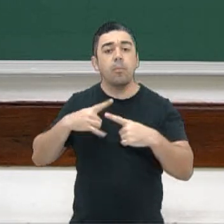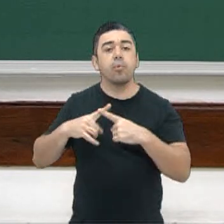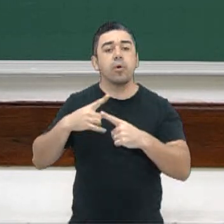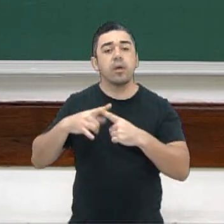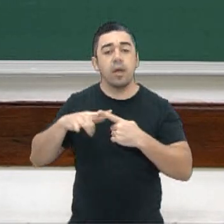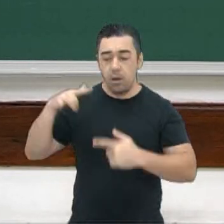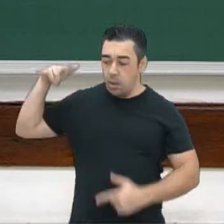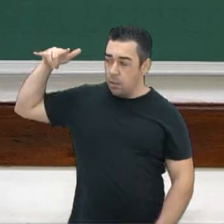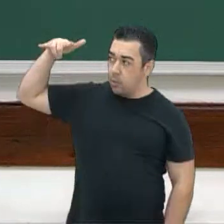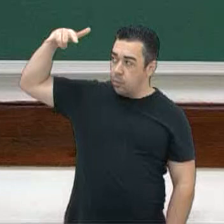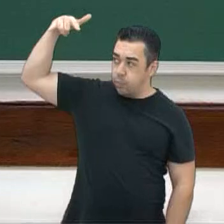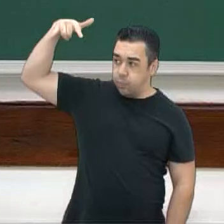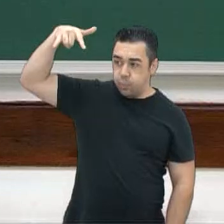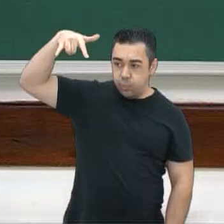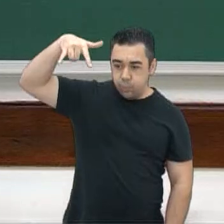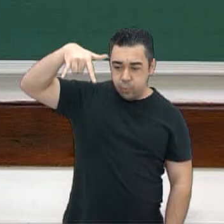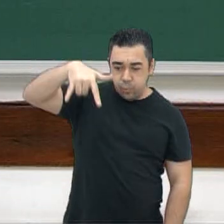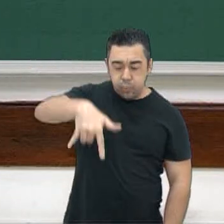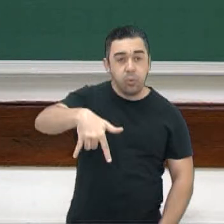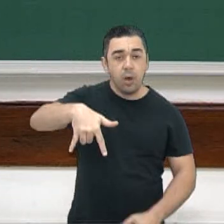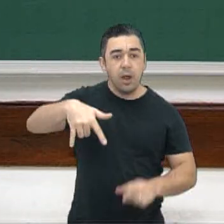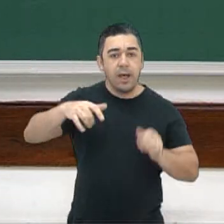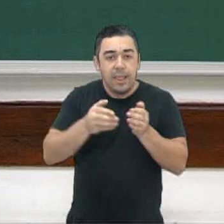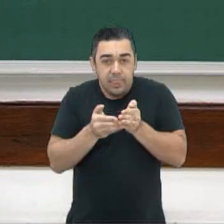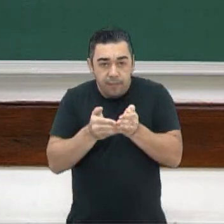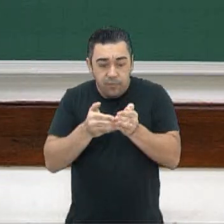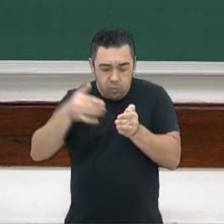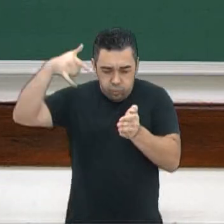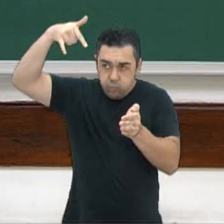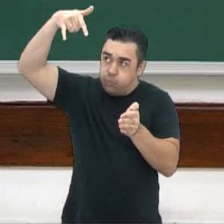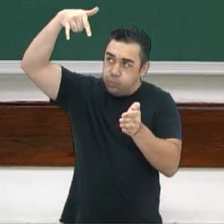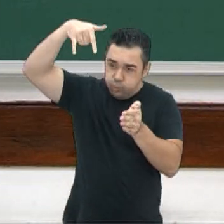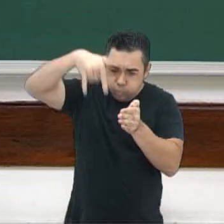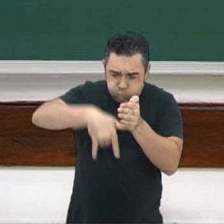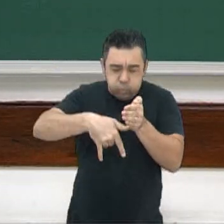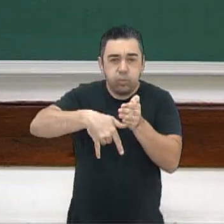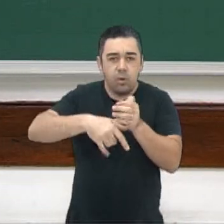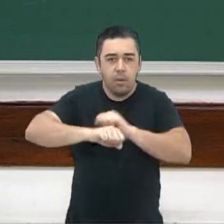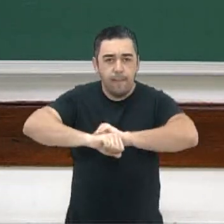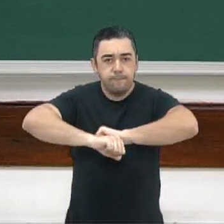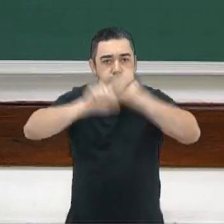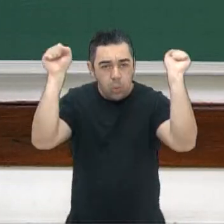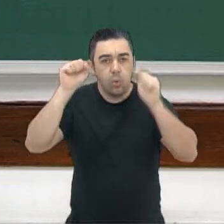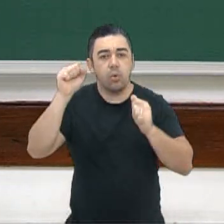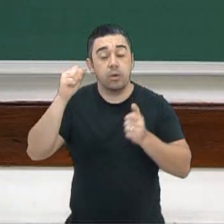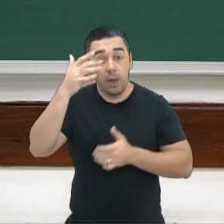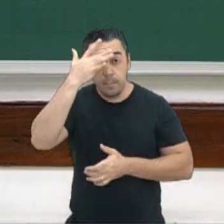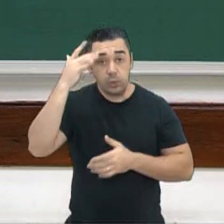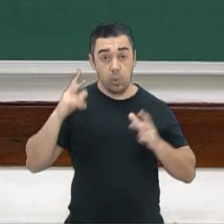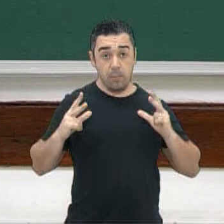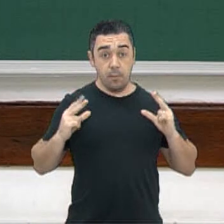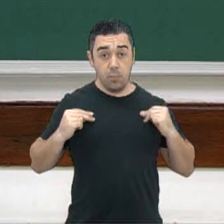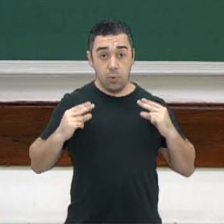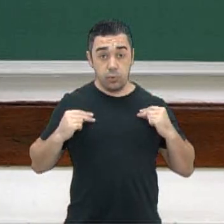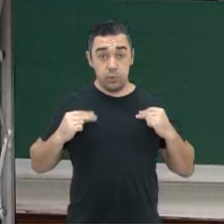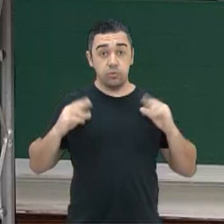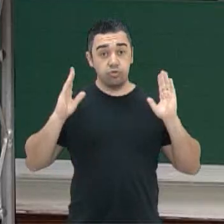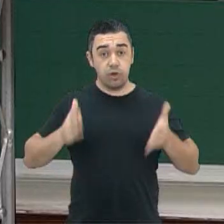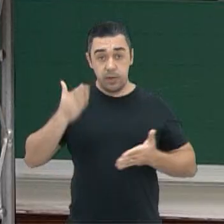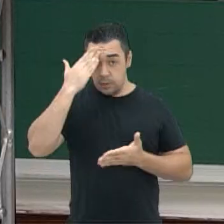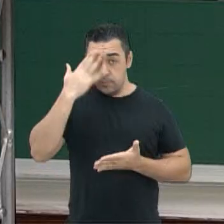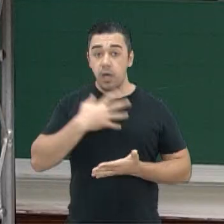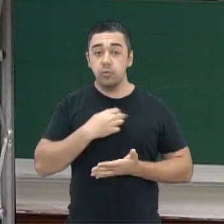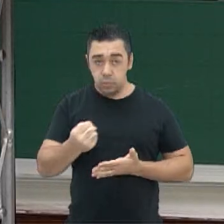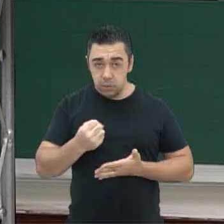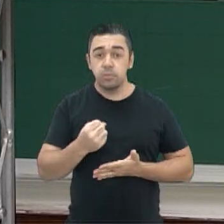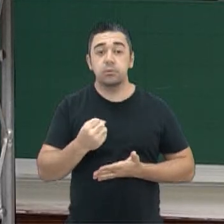navios, porta-aviões, para conseguir passar pela fuselagem. Então o piloto já sabia que era suicida. Diz, segundo os estudos que eu pude